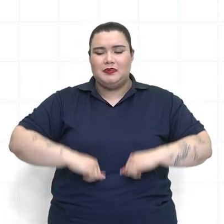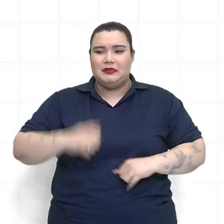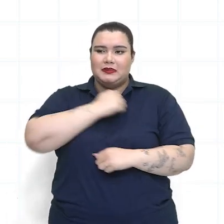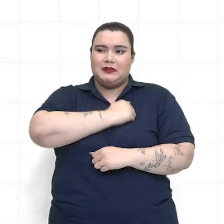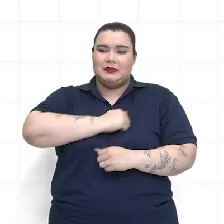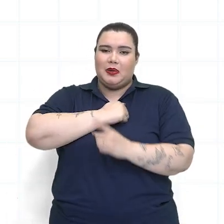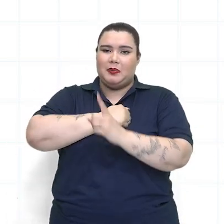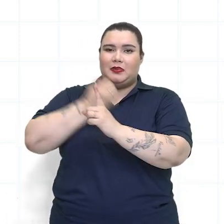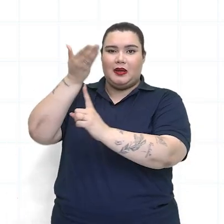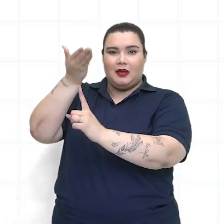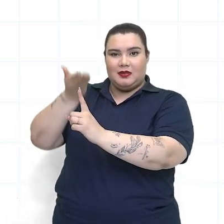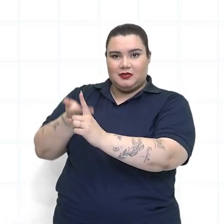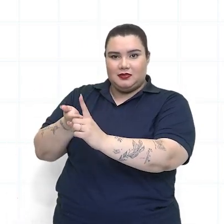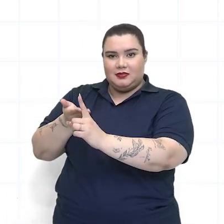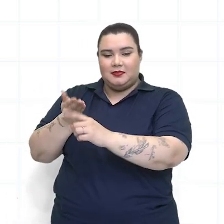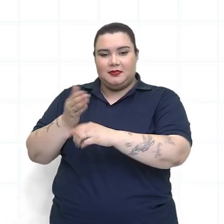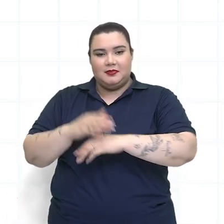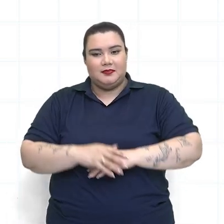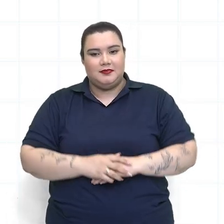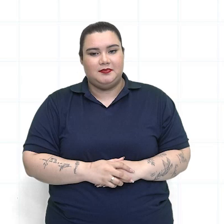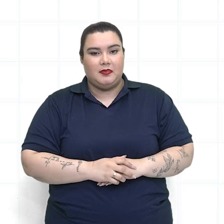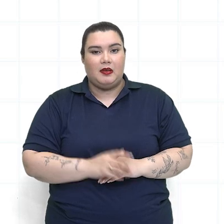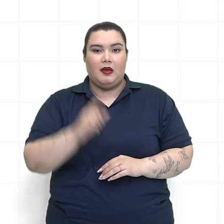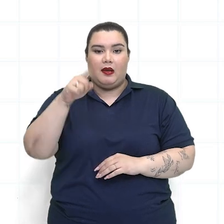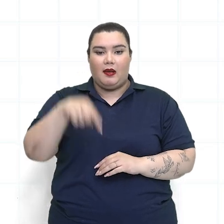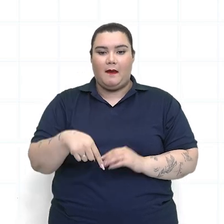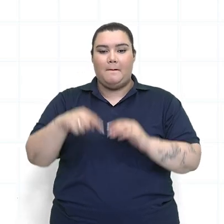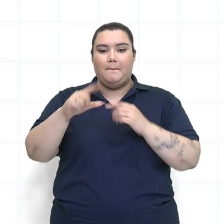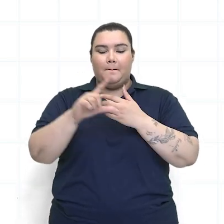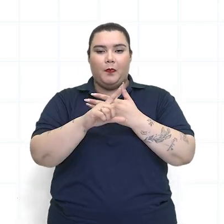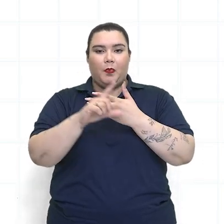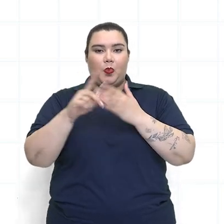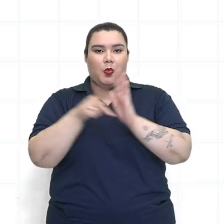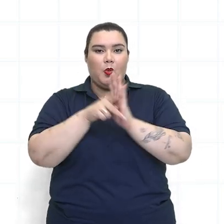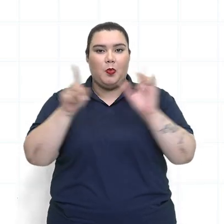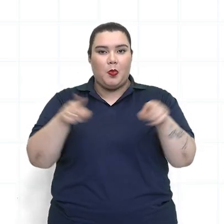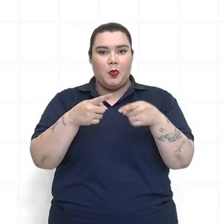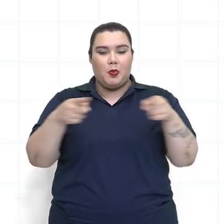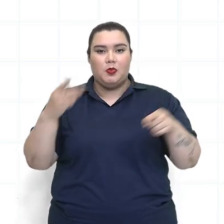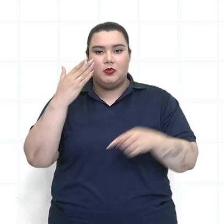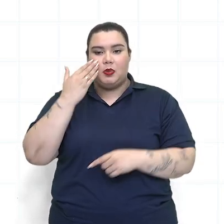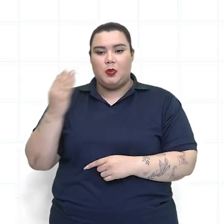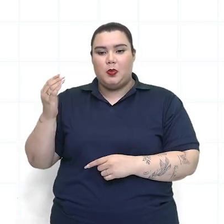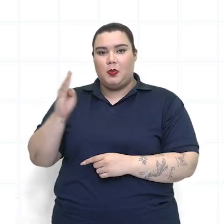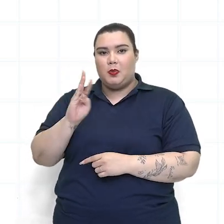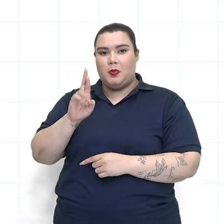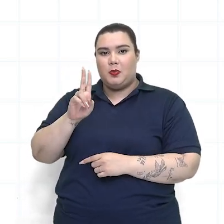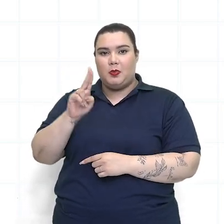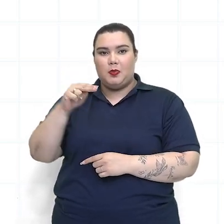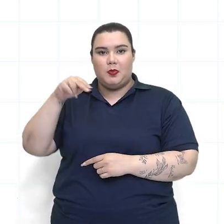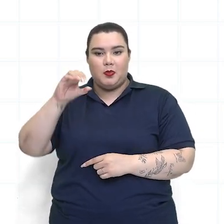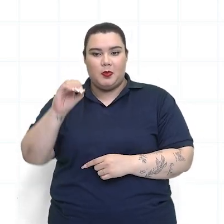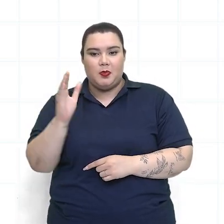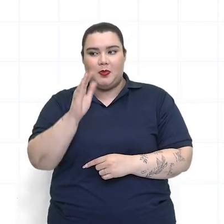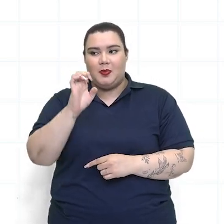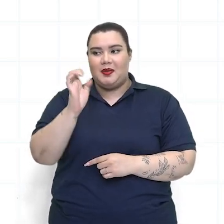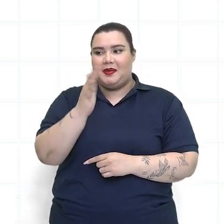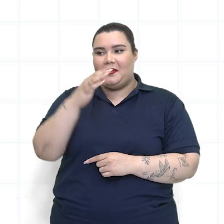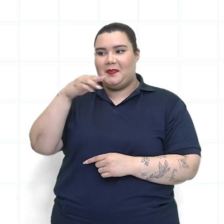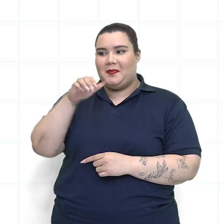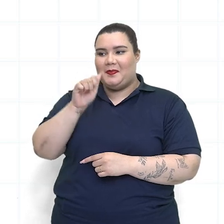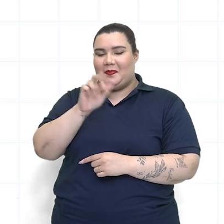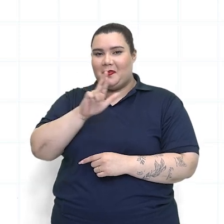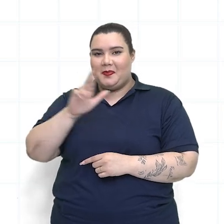por ti. É um trecho da música de Bruno e Marrone, né? Então, choram as